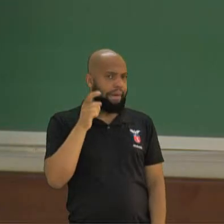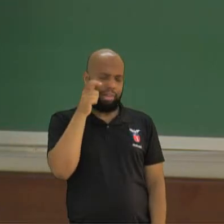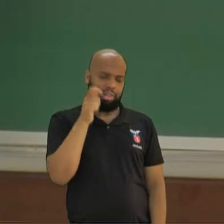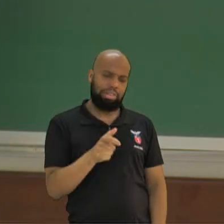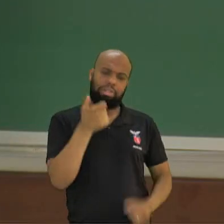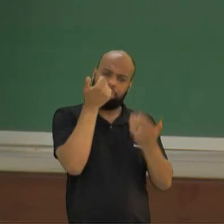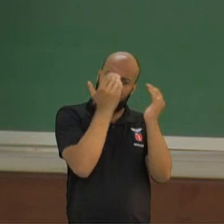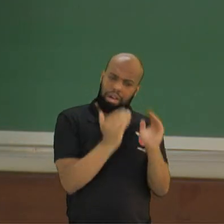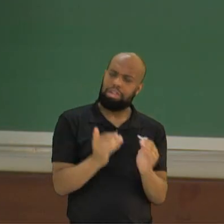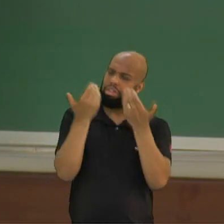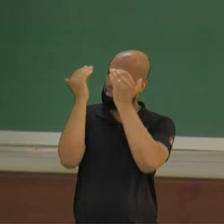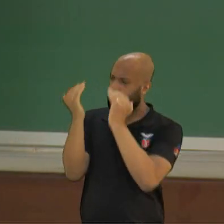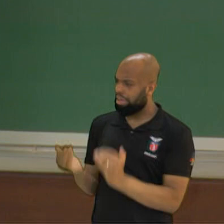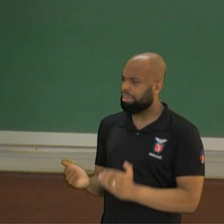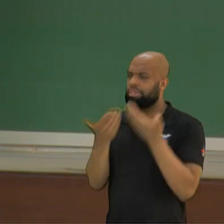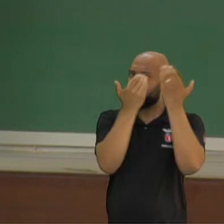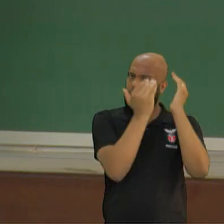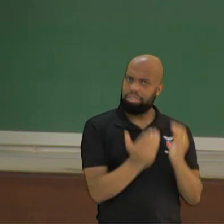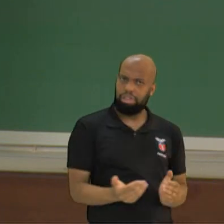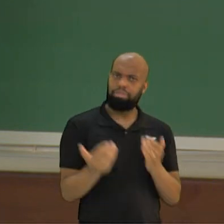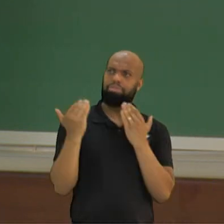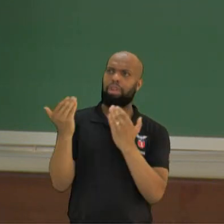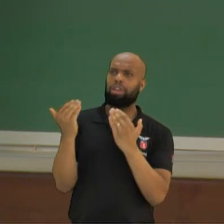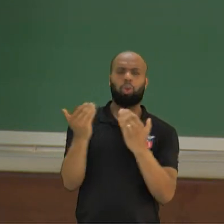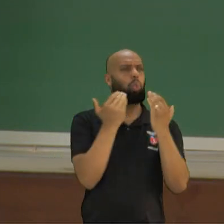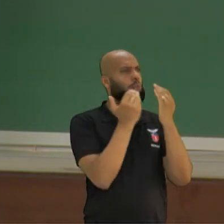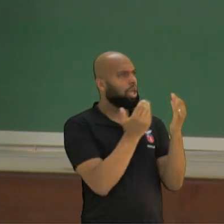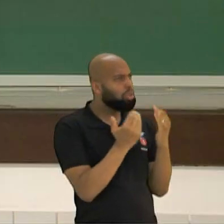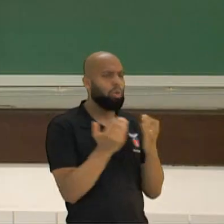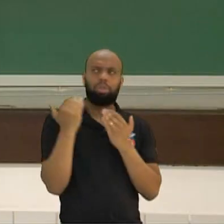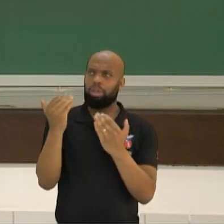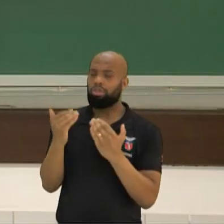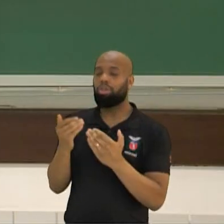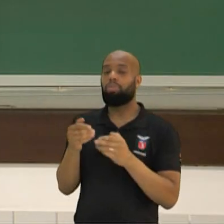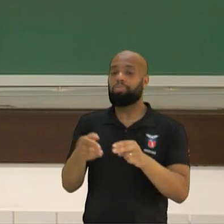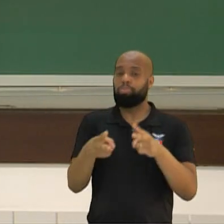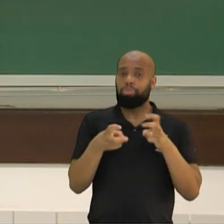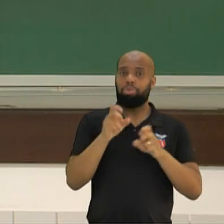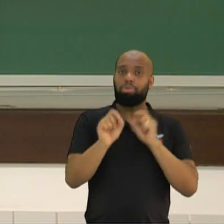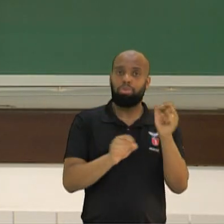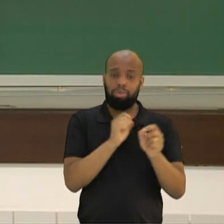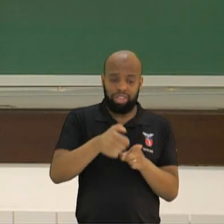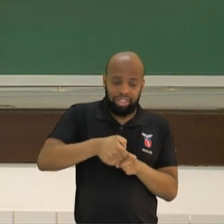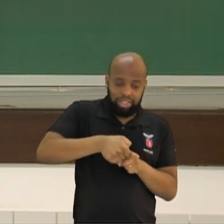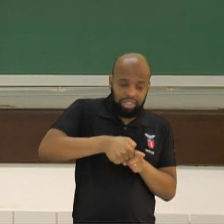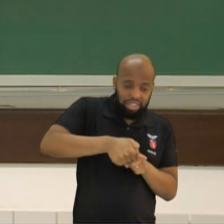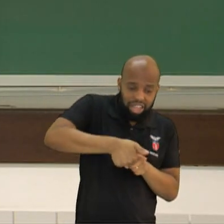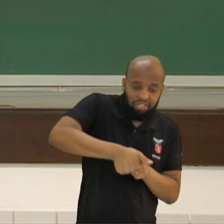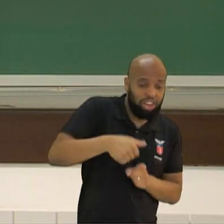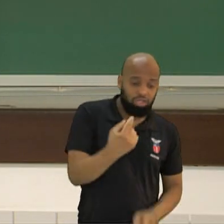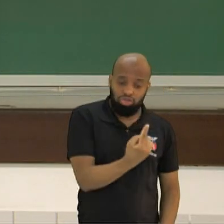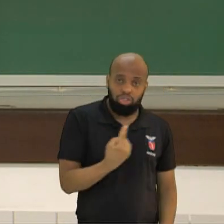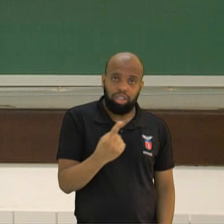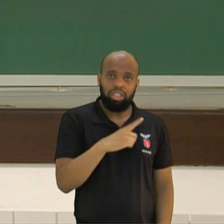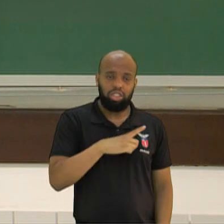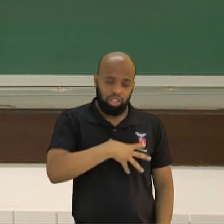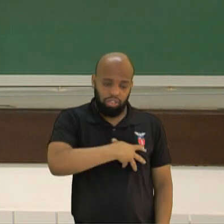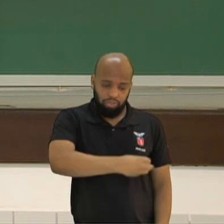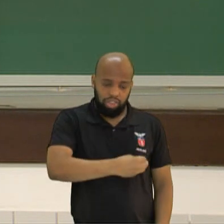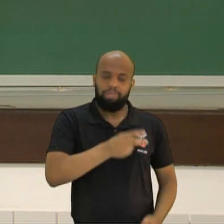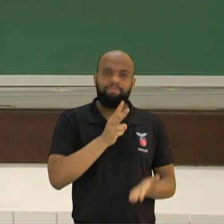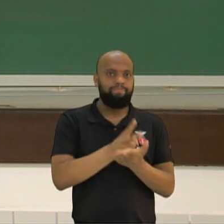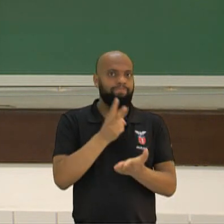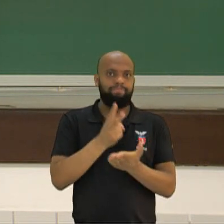ficou analisando esse tipo de coisa e percebeu que as ervilhas se autopolinizavam e sempre geravam as